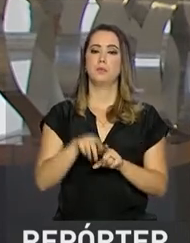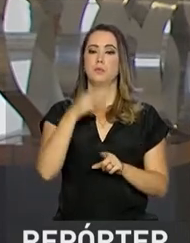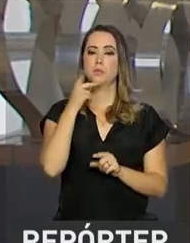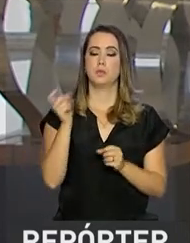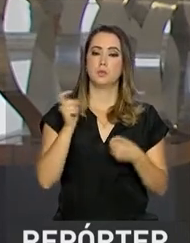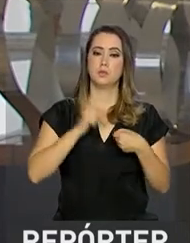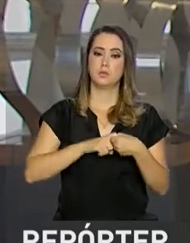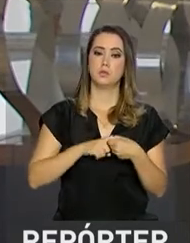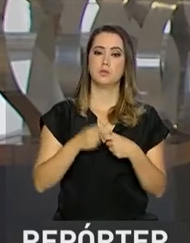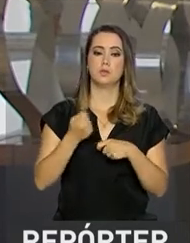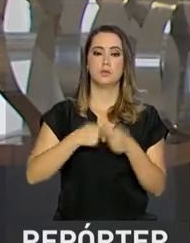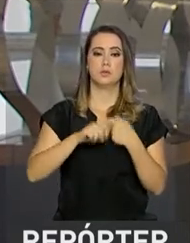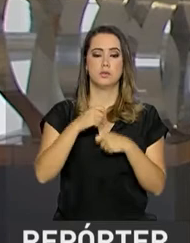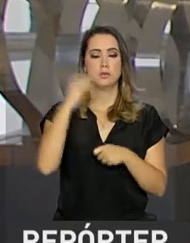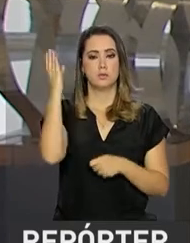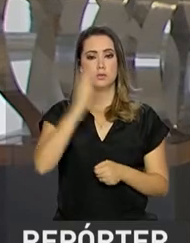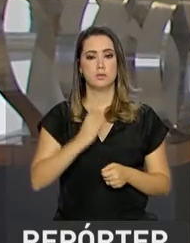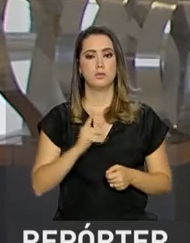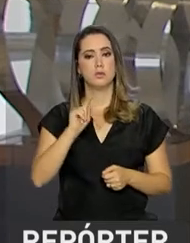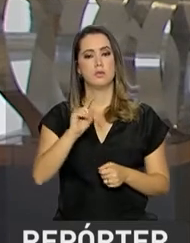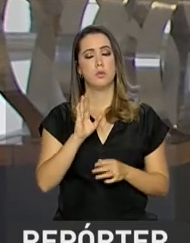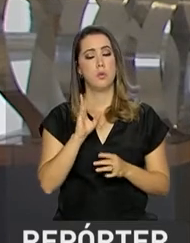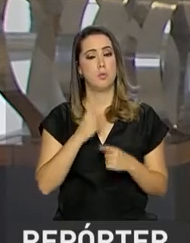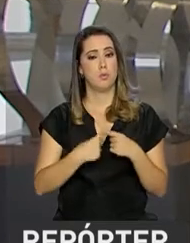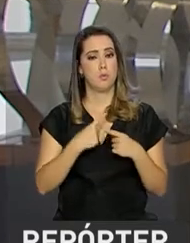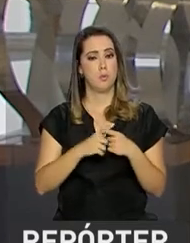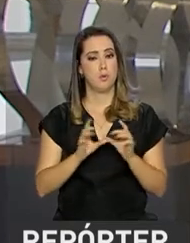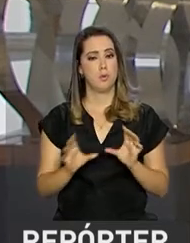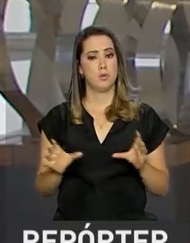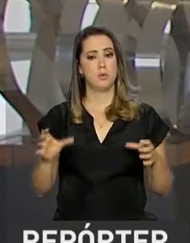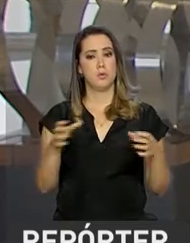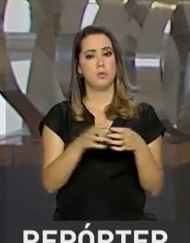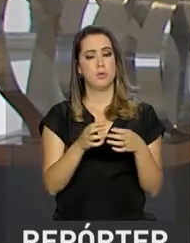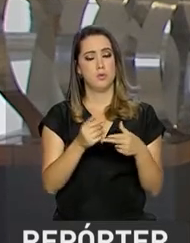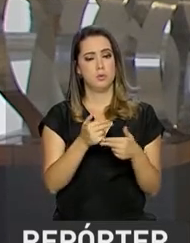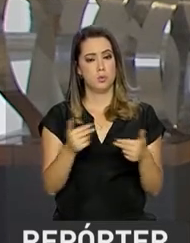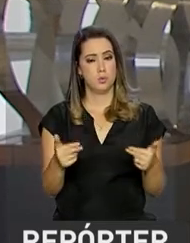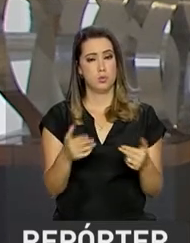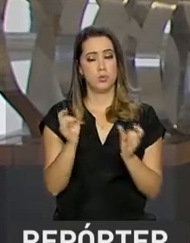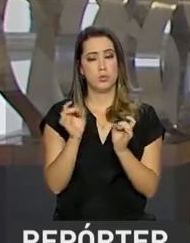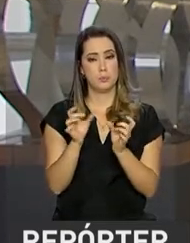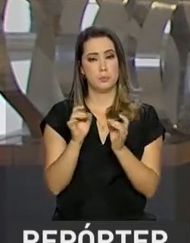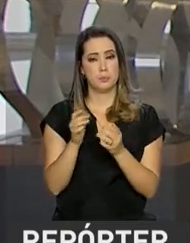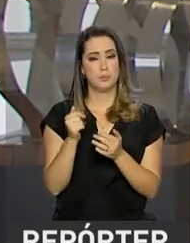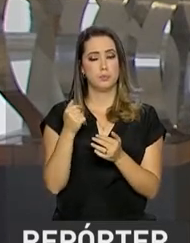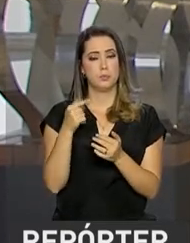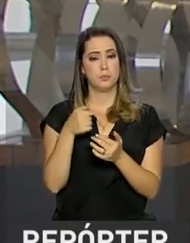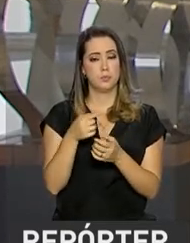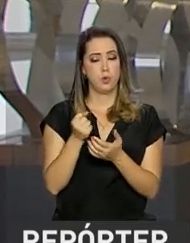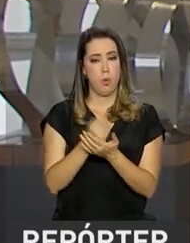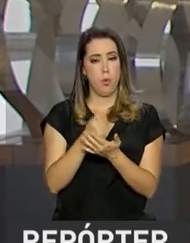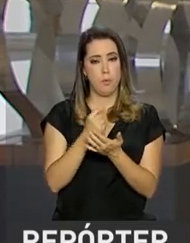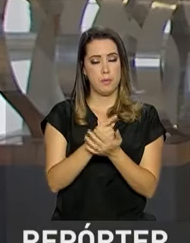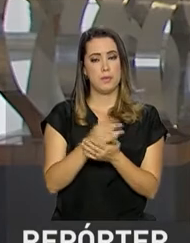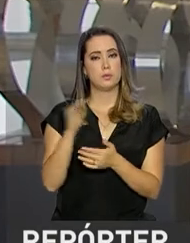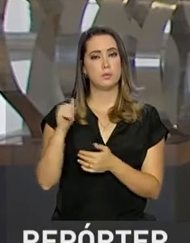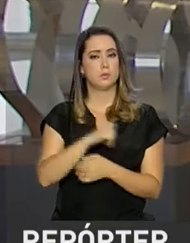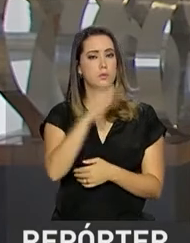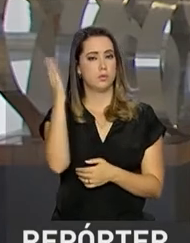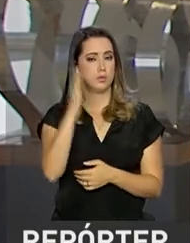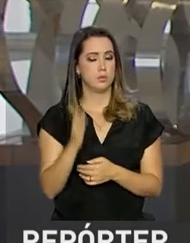retomada da economia brasileira já que parte dos bens mercadorias e produtos comprados do exterior